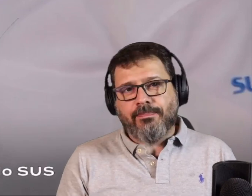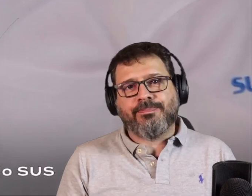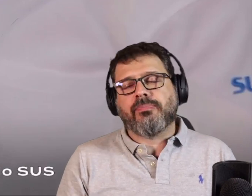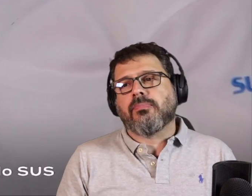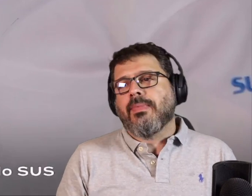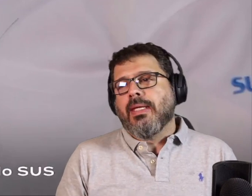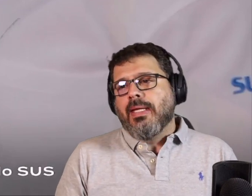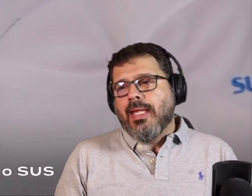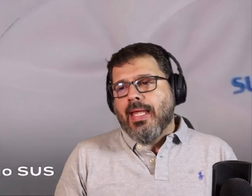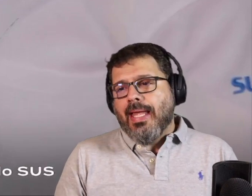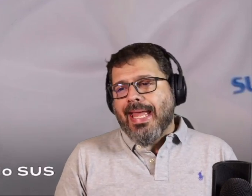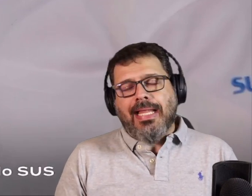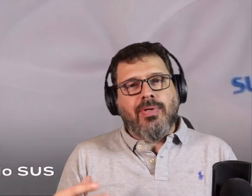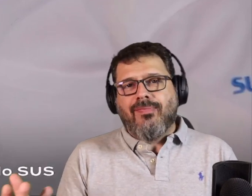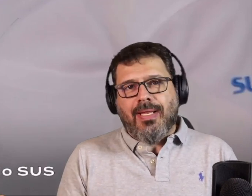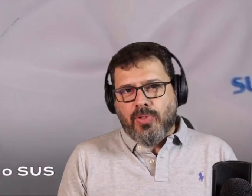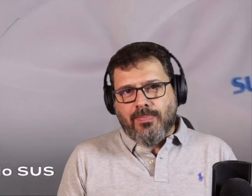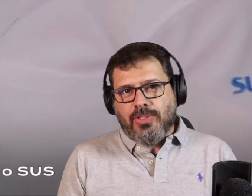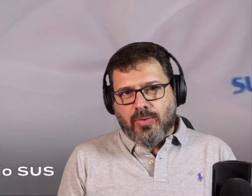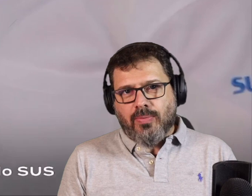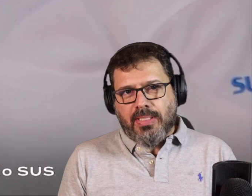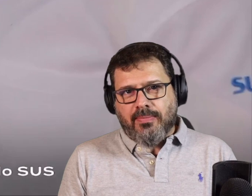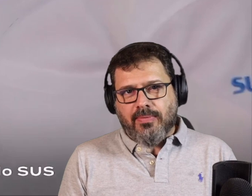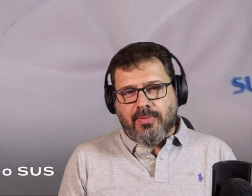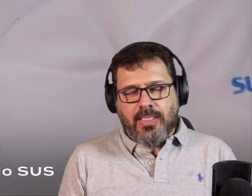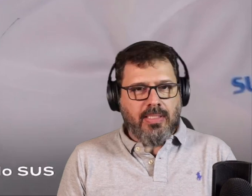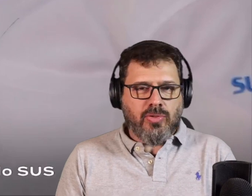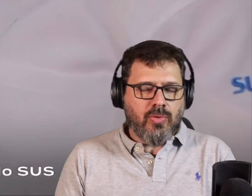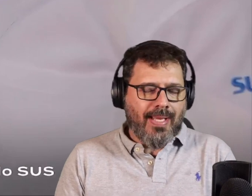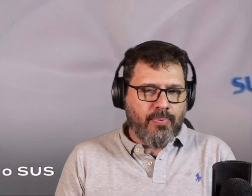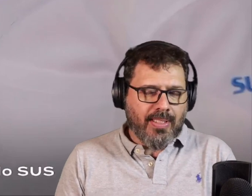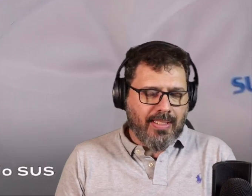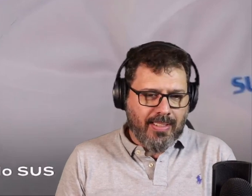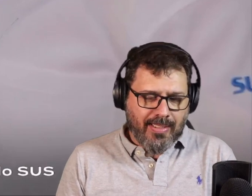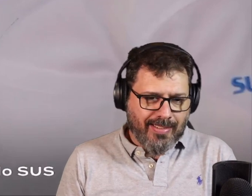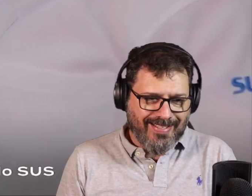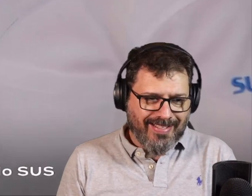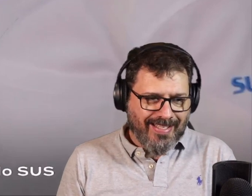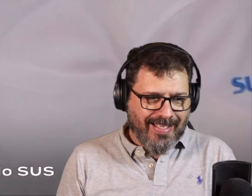Veja, é claro que ele fala muito mais de economia. E isso não é